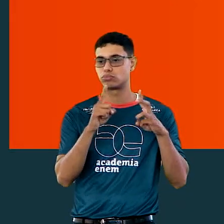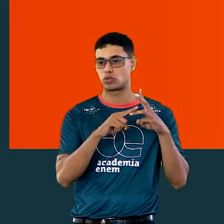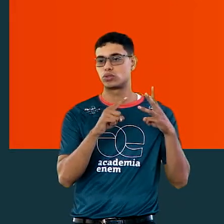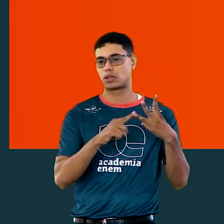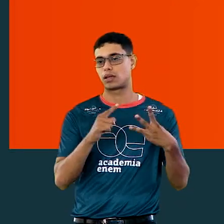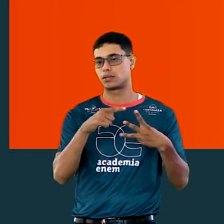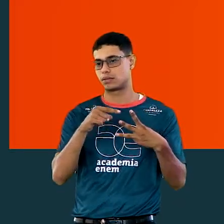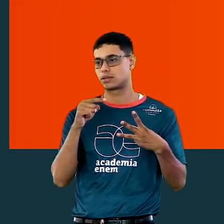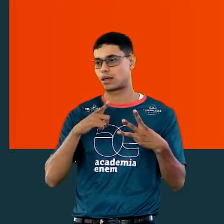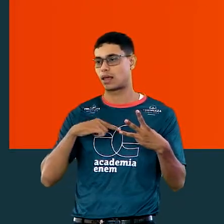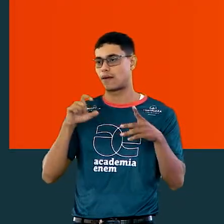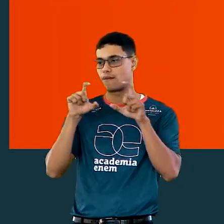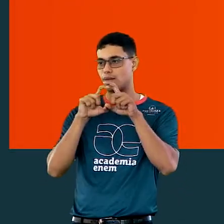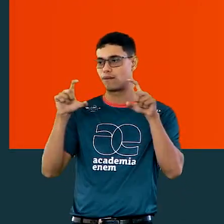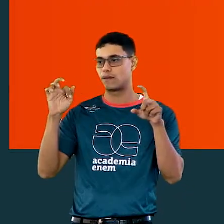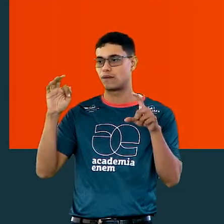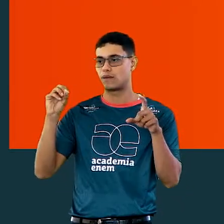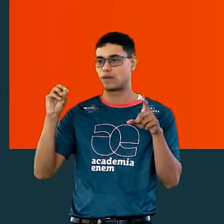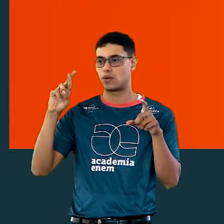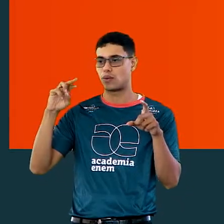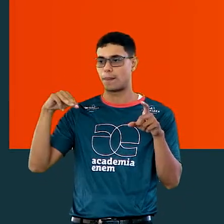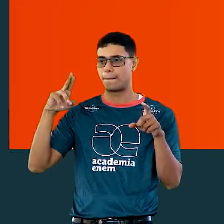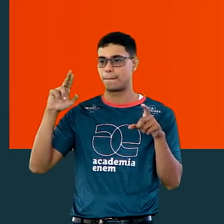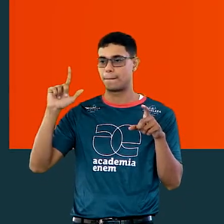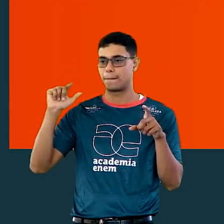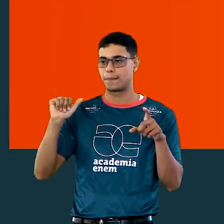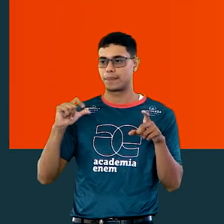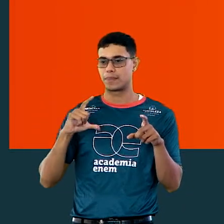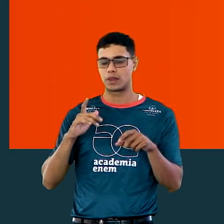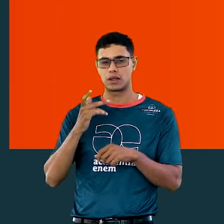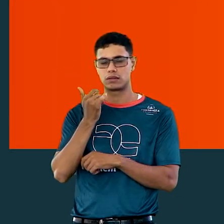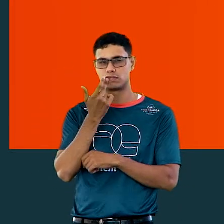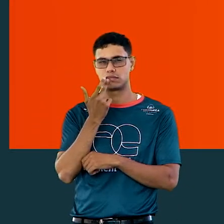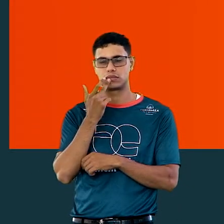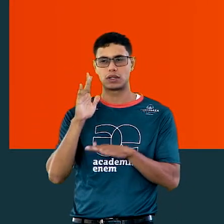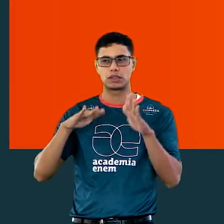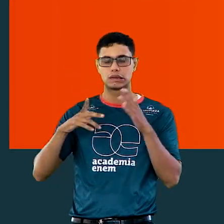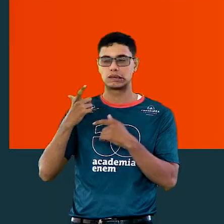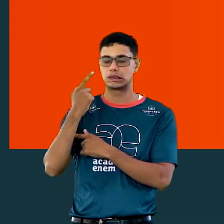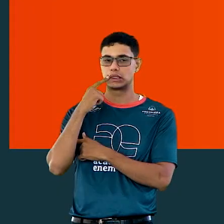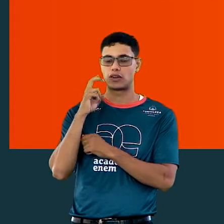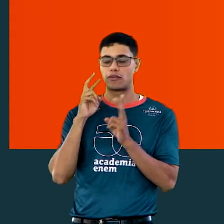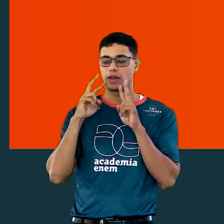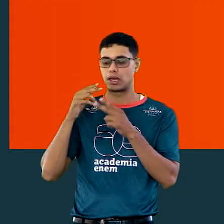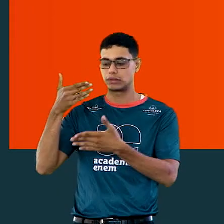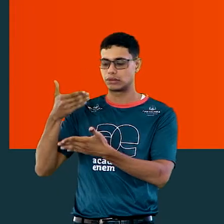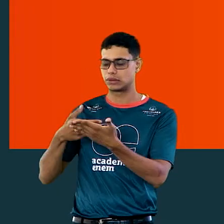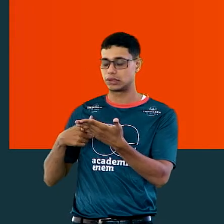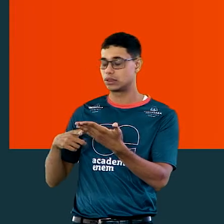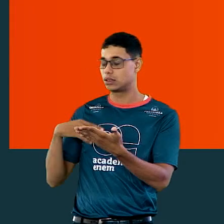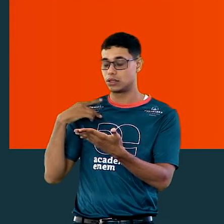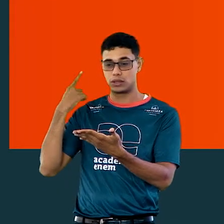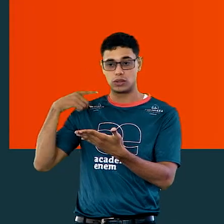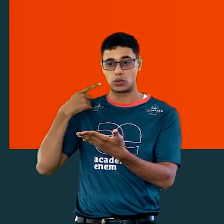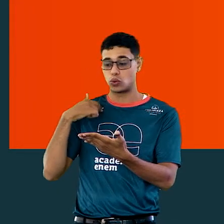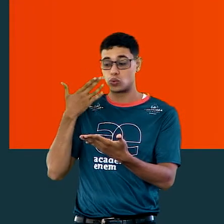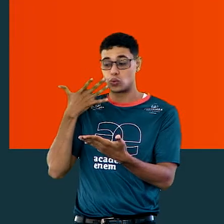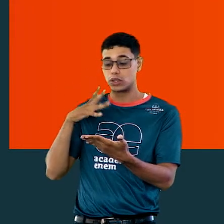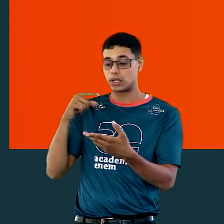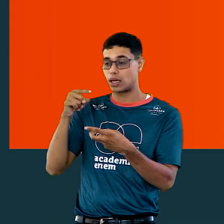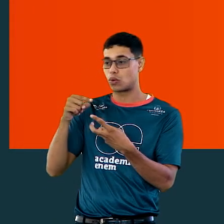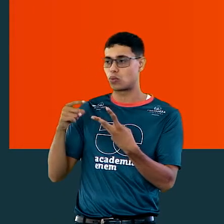essas 3 fórmulas. Professor, mas eu fico louco na hora da prova, porque eu não sei a que eu